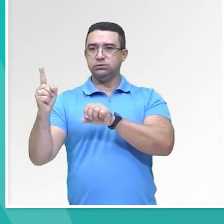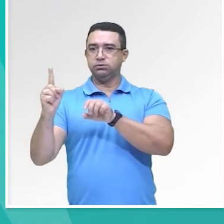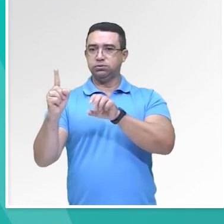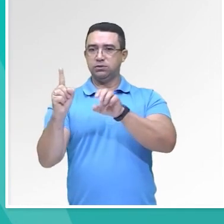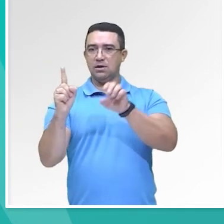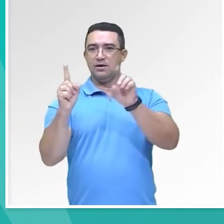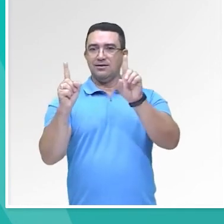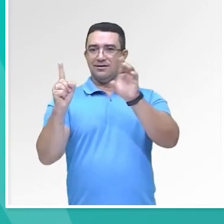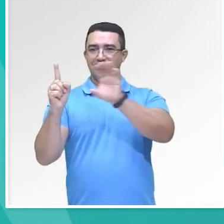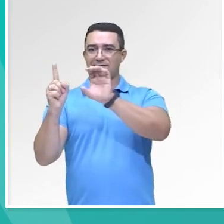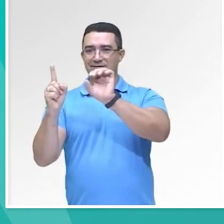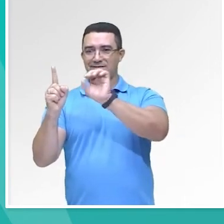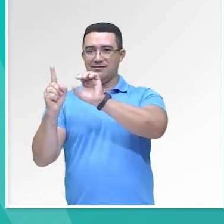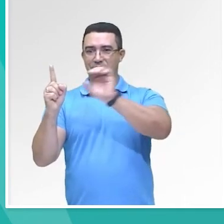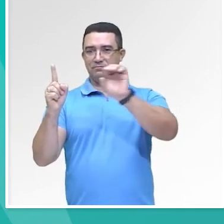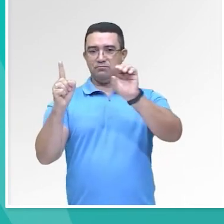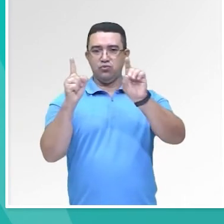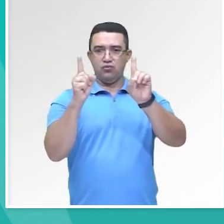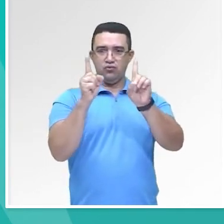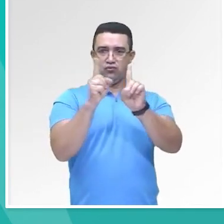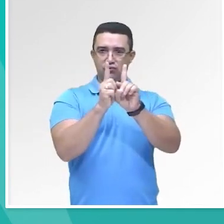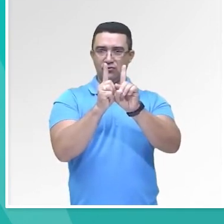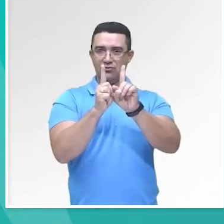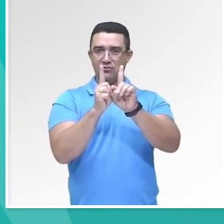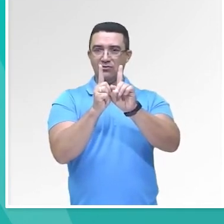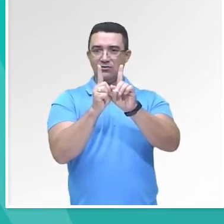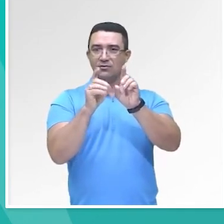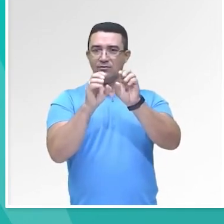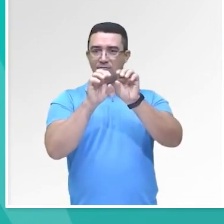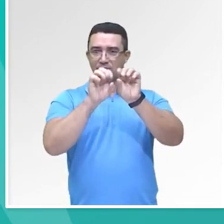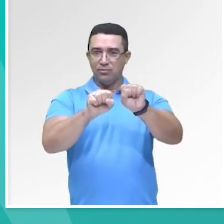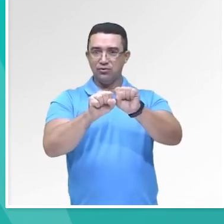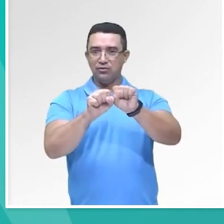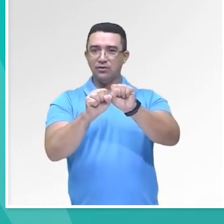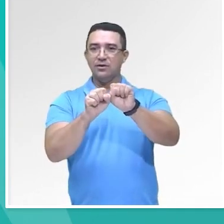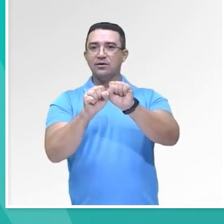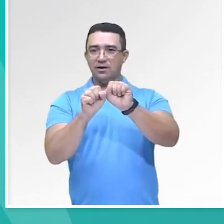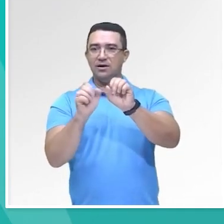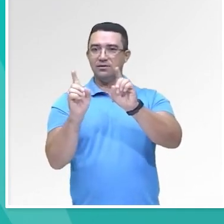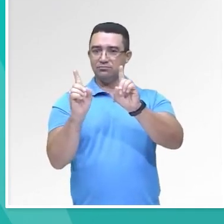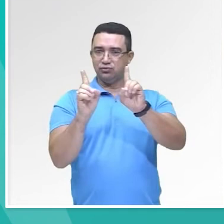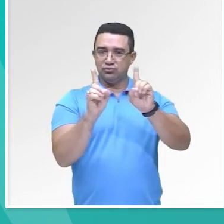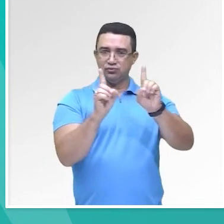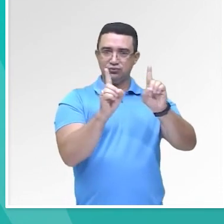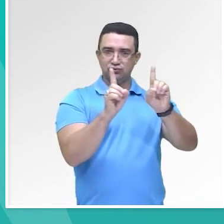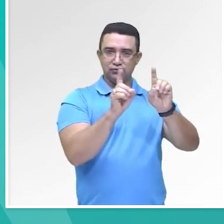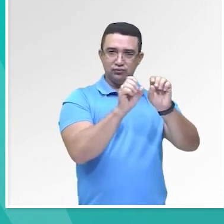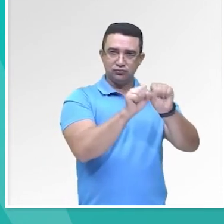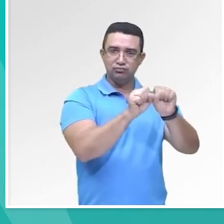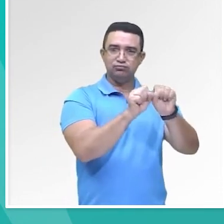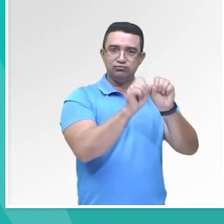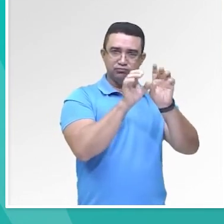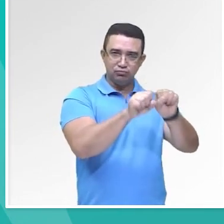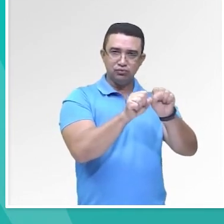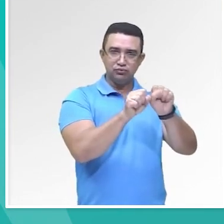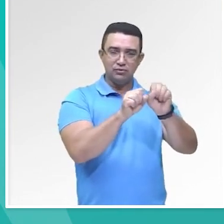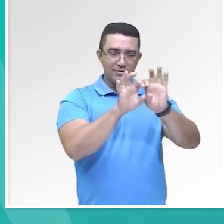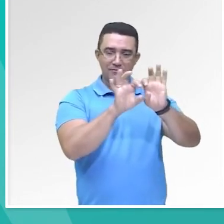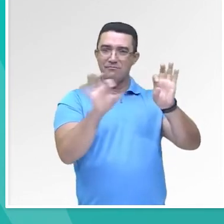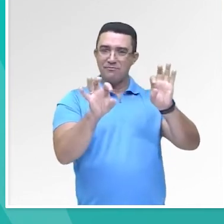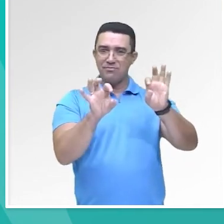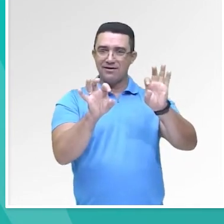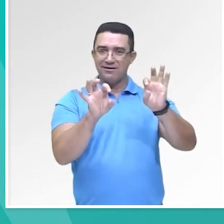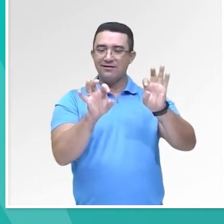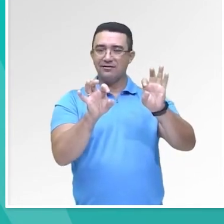da zona de transferência, ele deve transferir esse bastão para o seu parceiro, que é o próximo a efetuar a corrida,